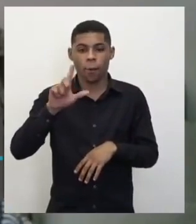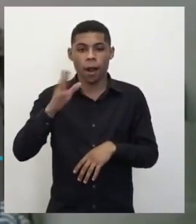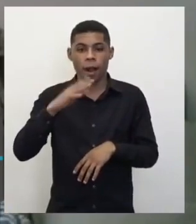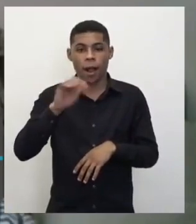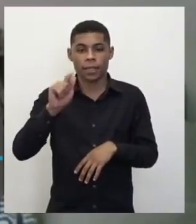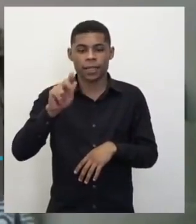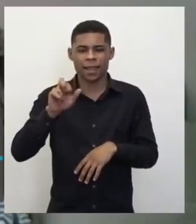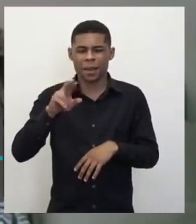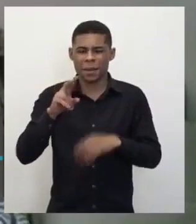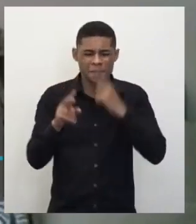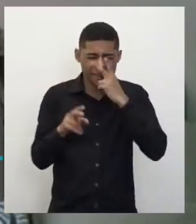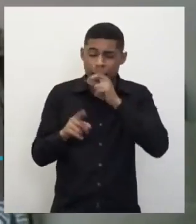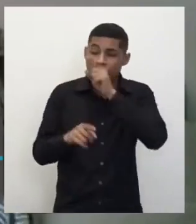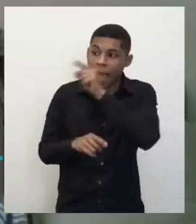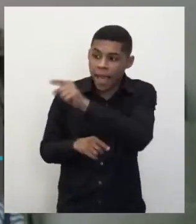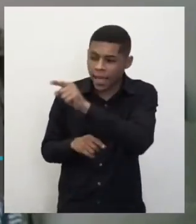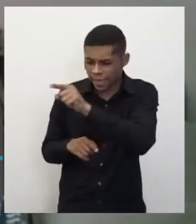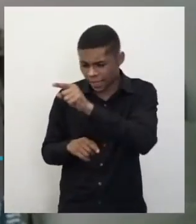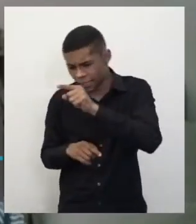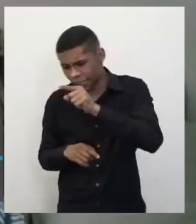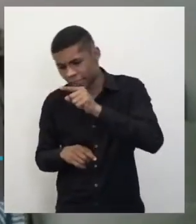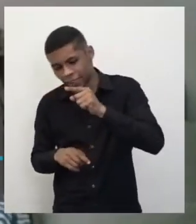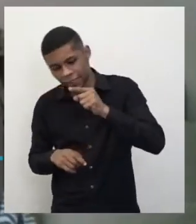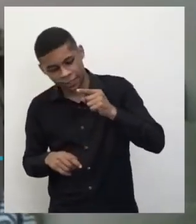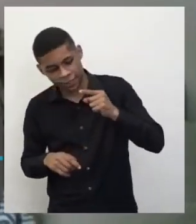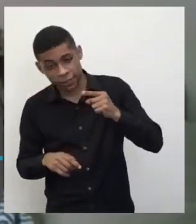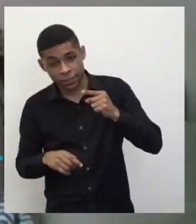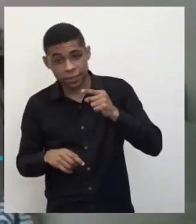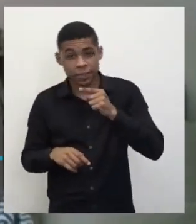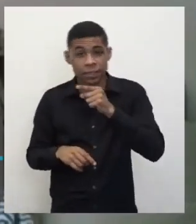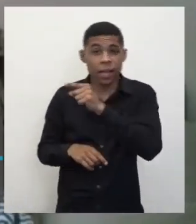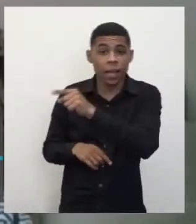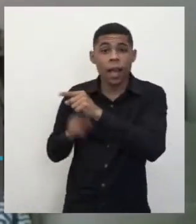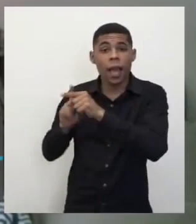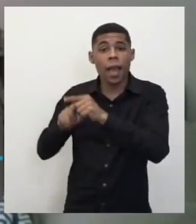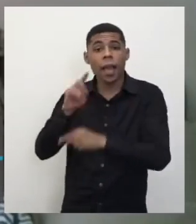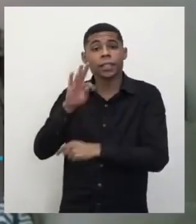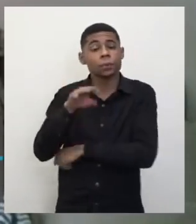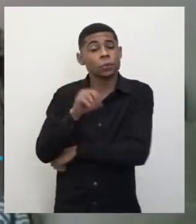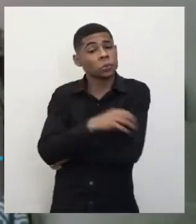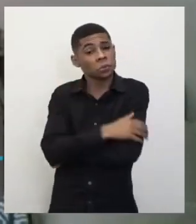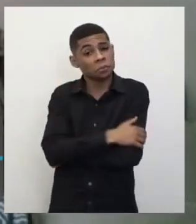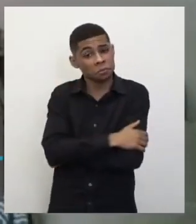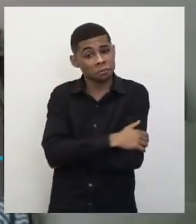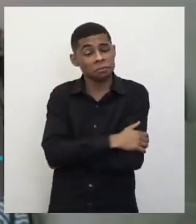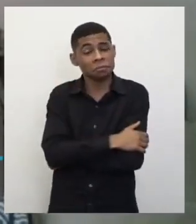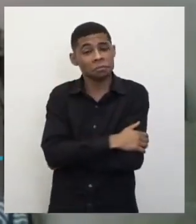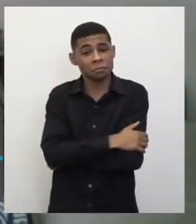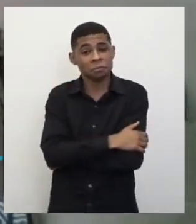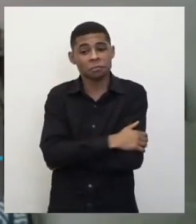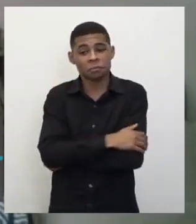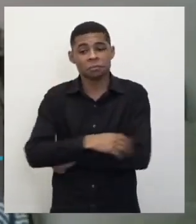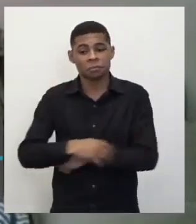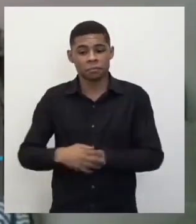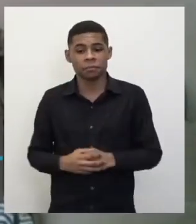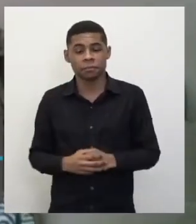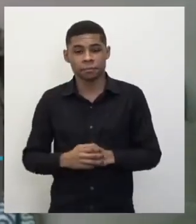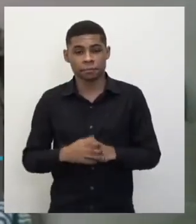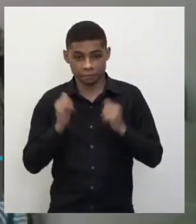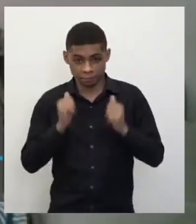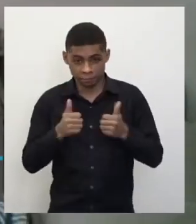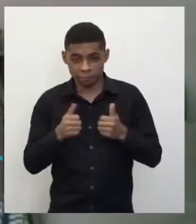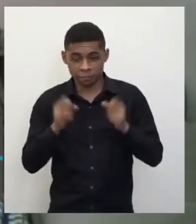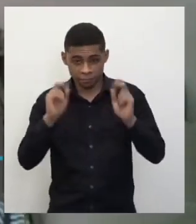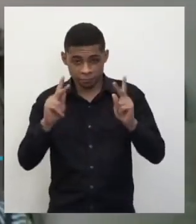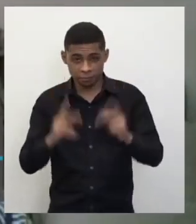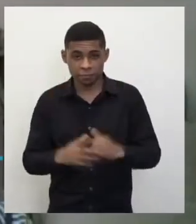pouco ambíguo aí, né? Se esse ele é o Raul ou se esse ele é o Timo,